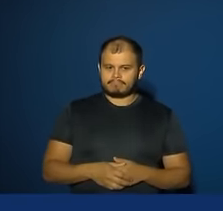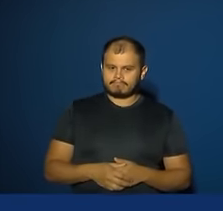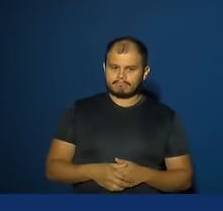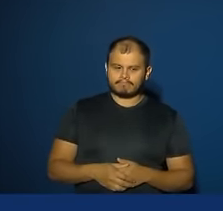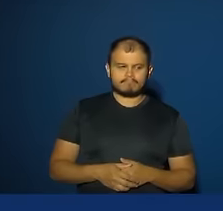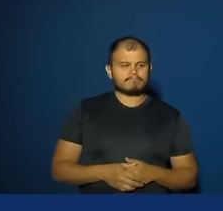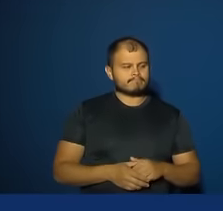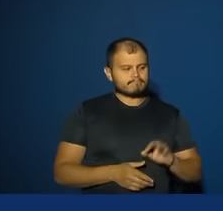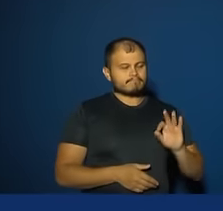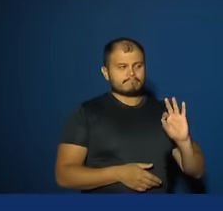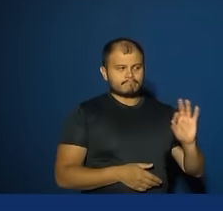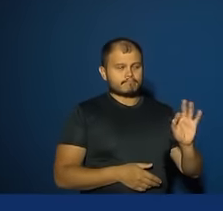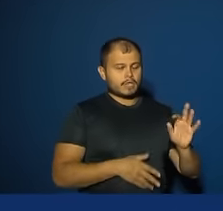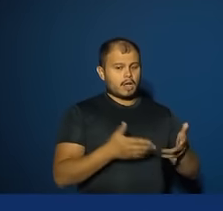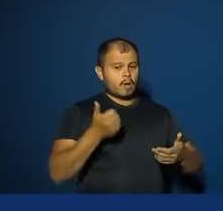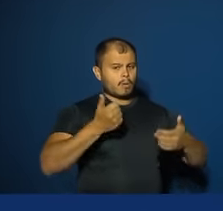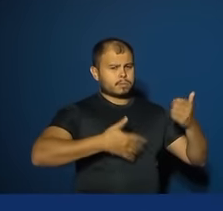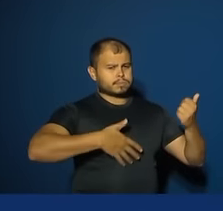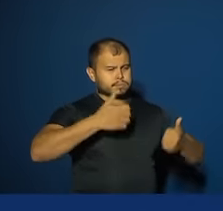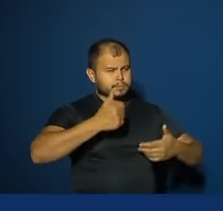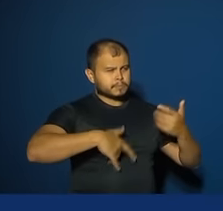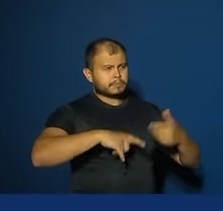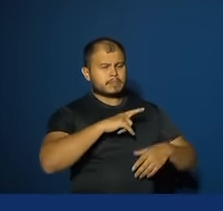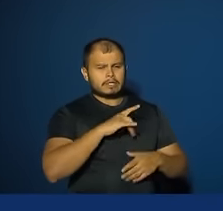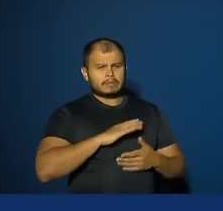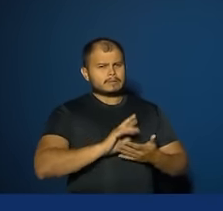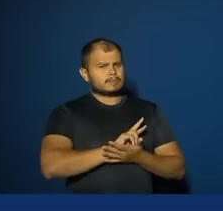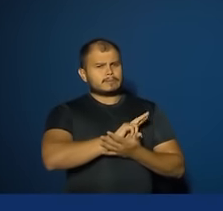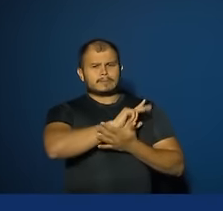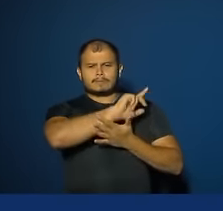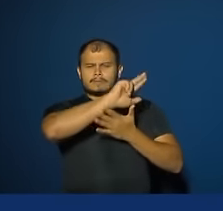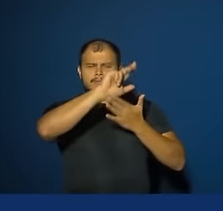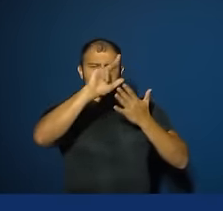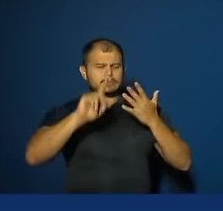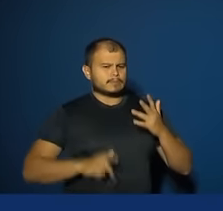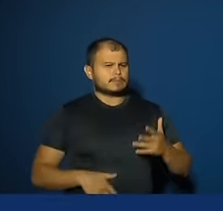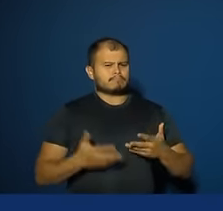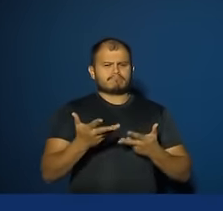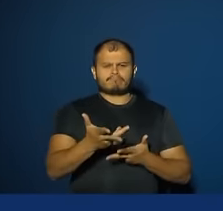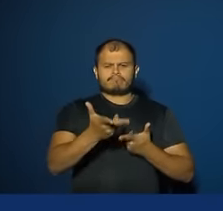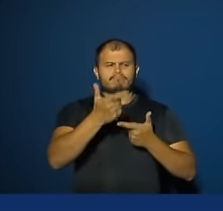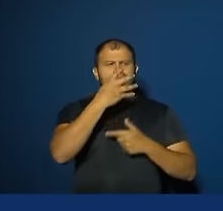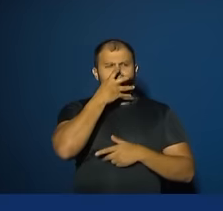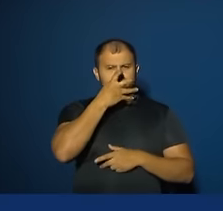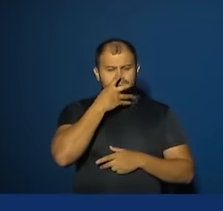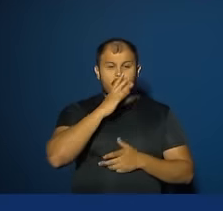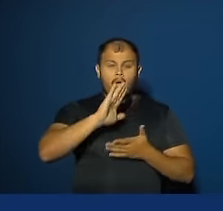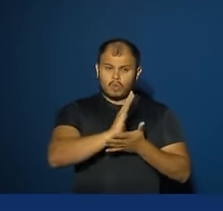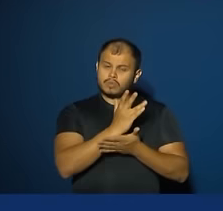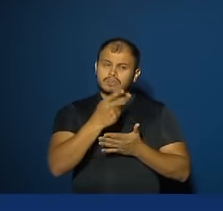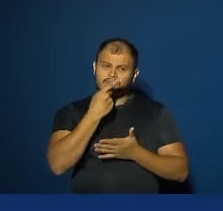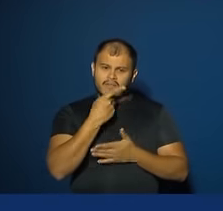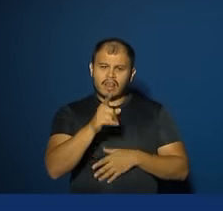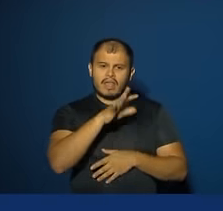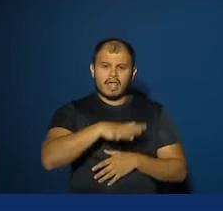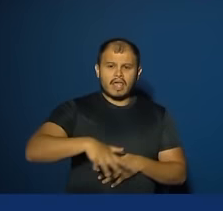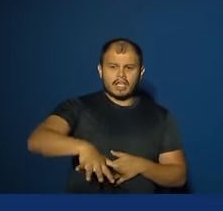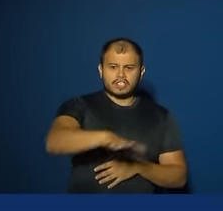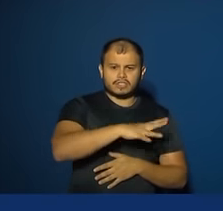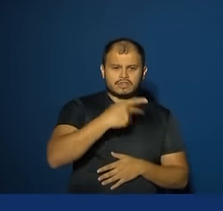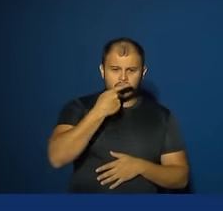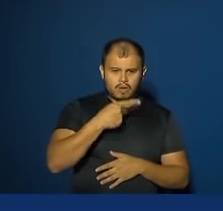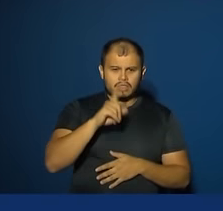teu ser o tamanho do teu condicionante é imenso André alguns dirão que a região à qual você se